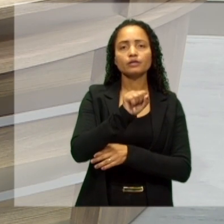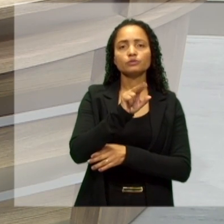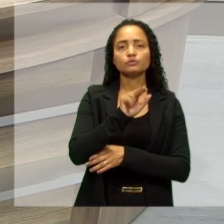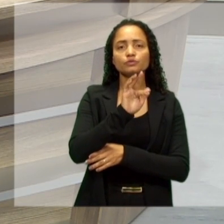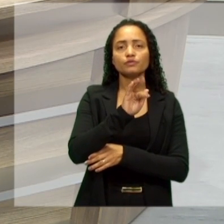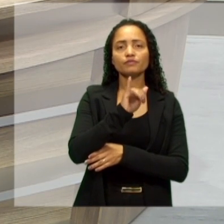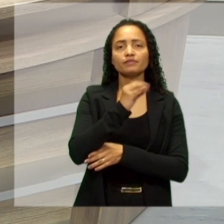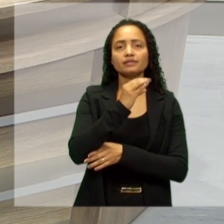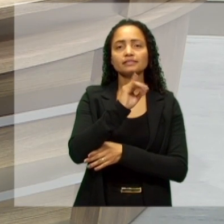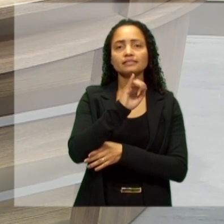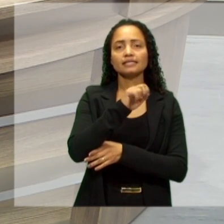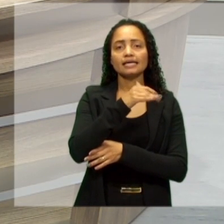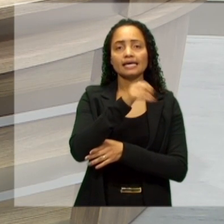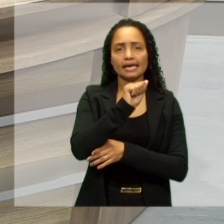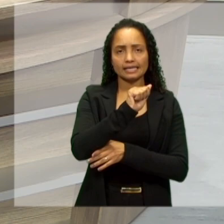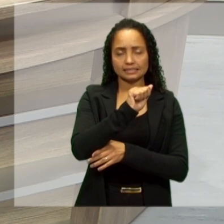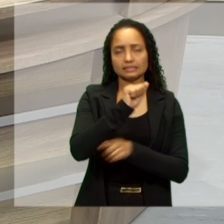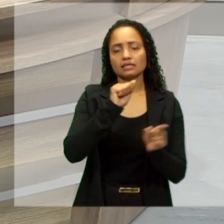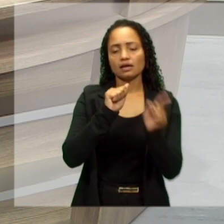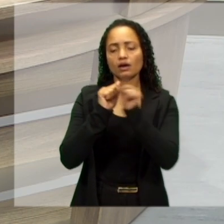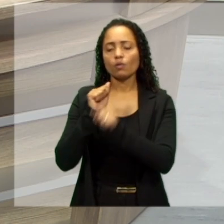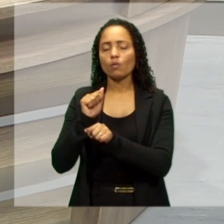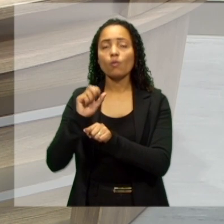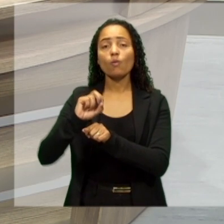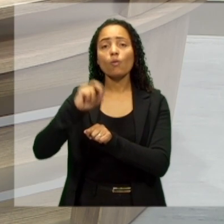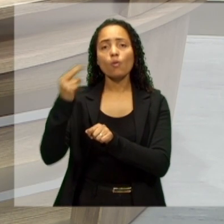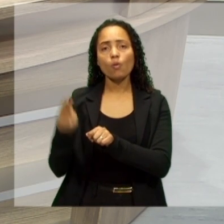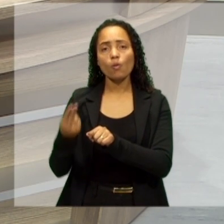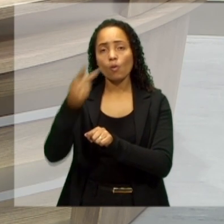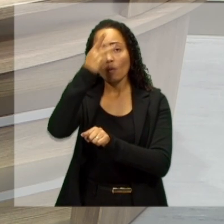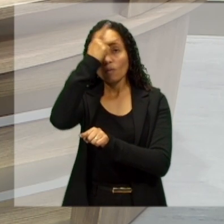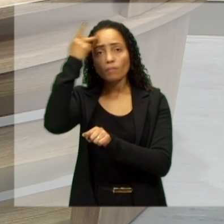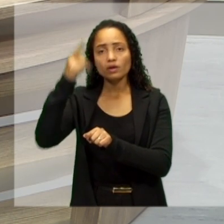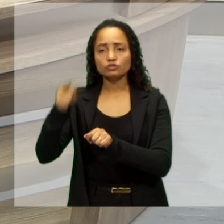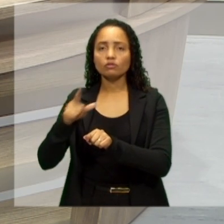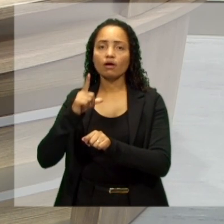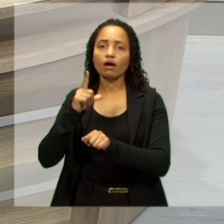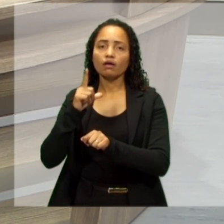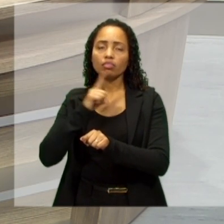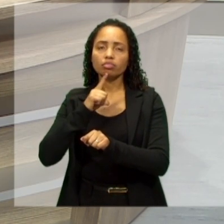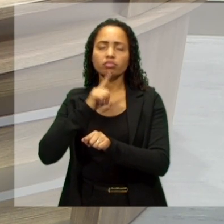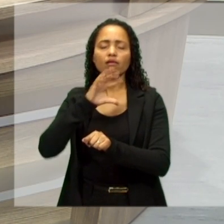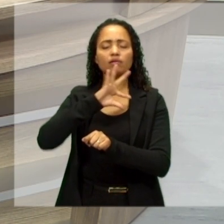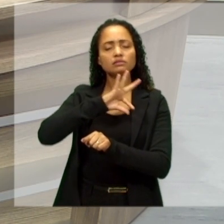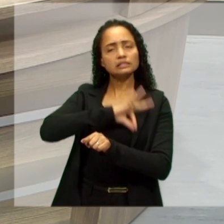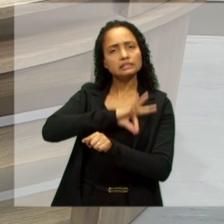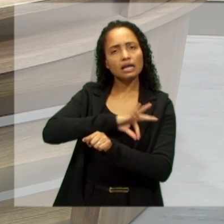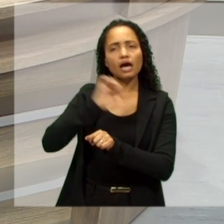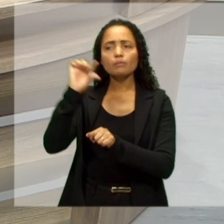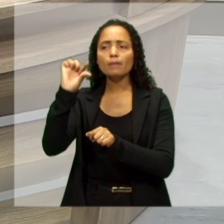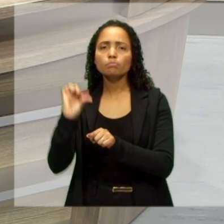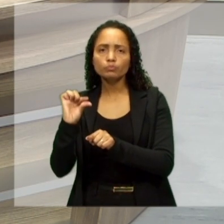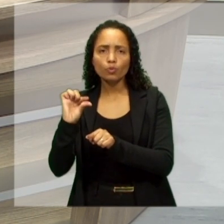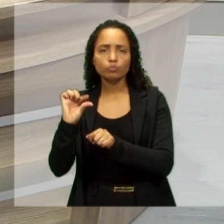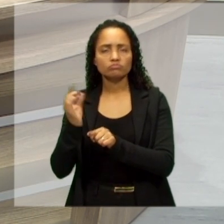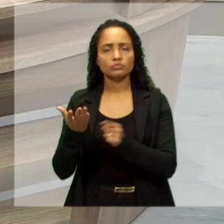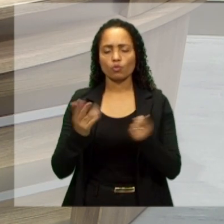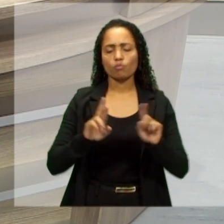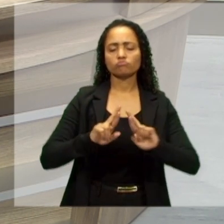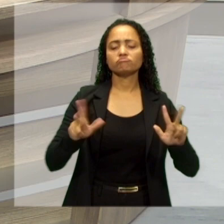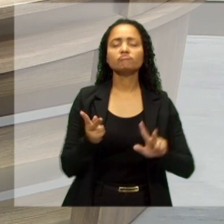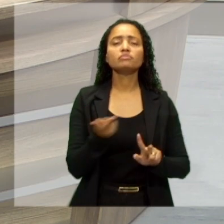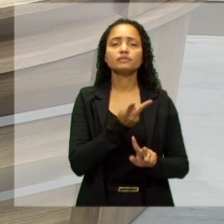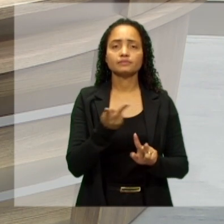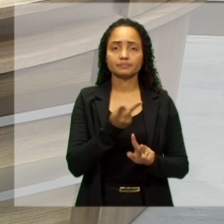assim, só a pessoa que tem uma determinada renda é que vai ter acesso? Como é que funciona? Certo. Então, assim,